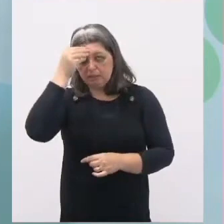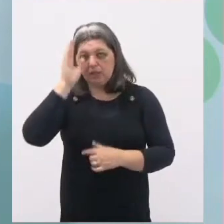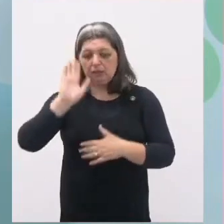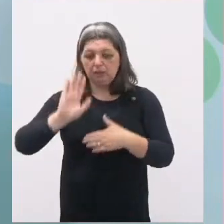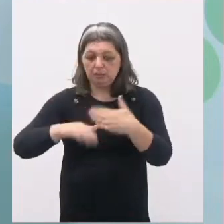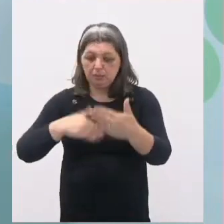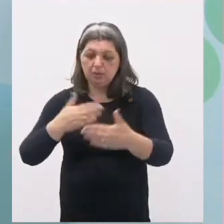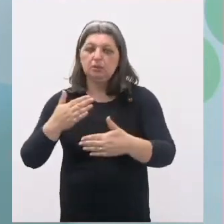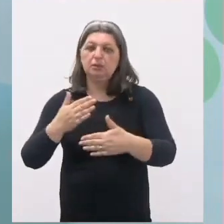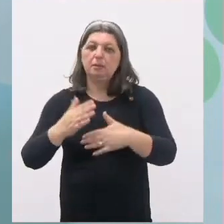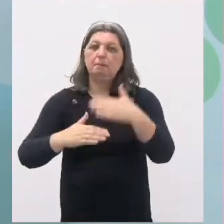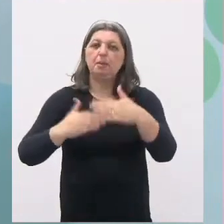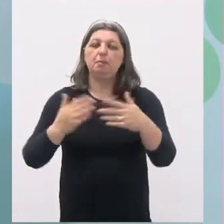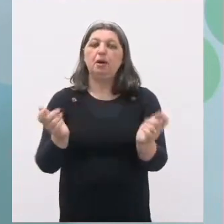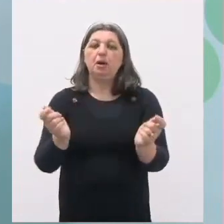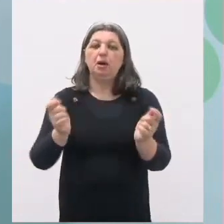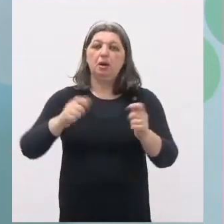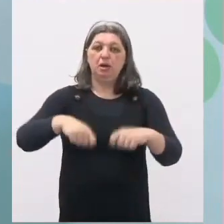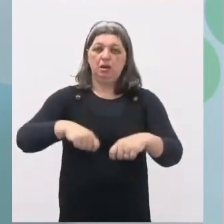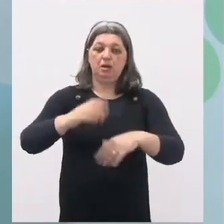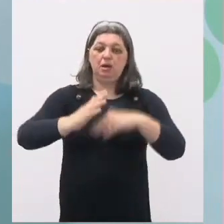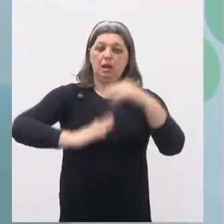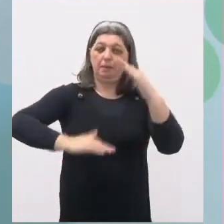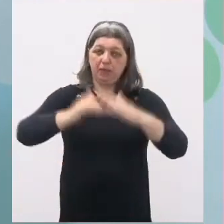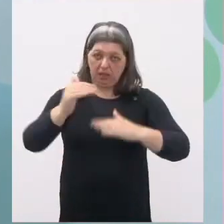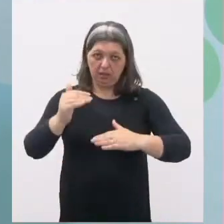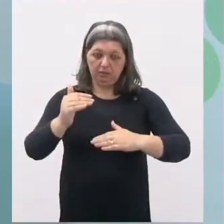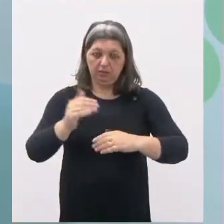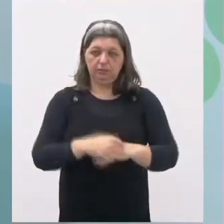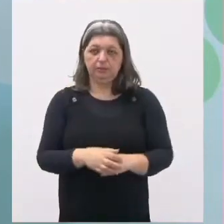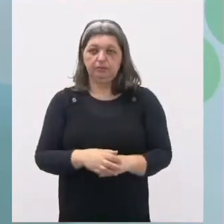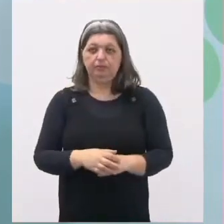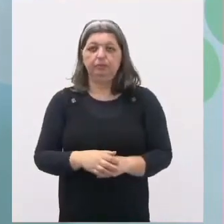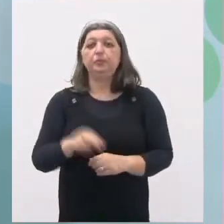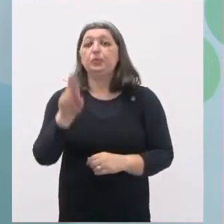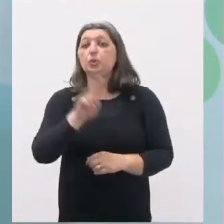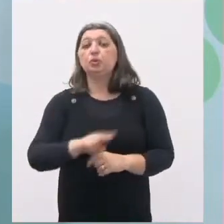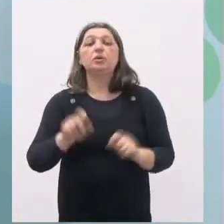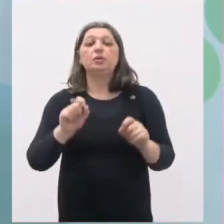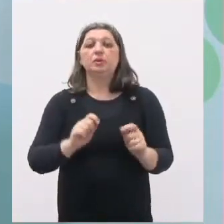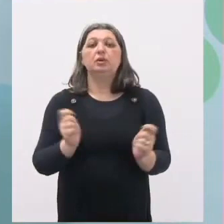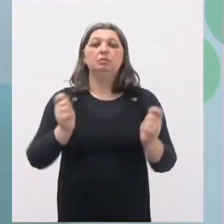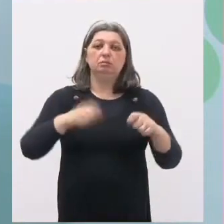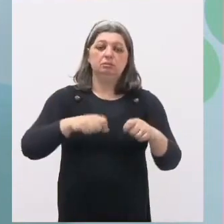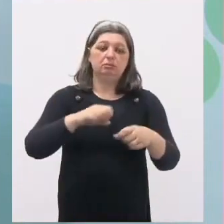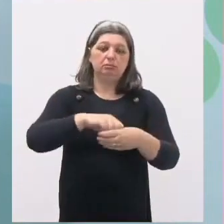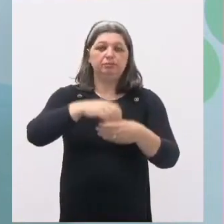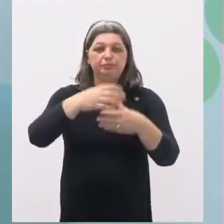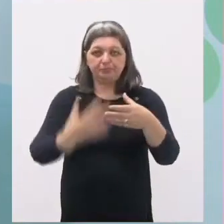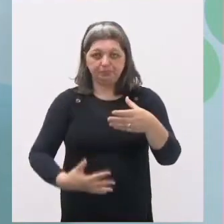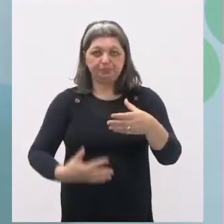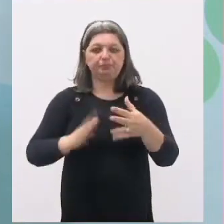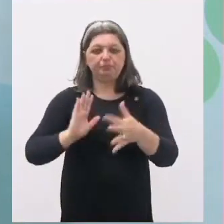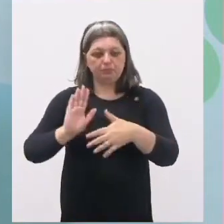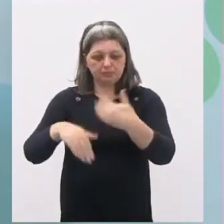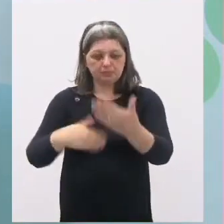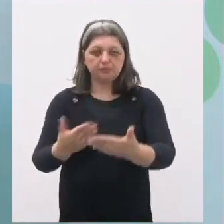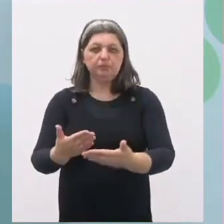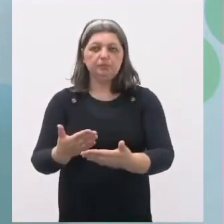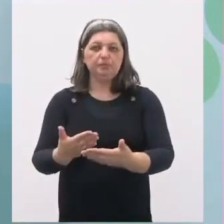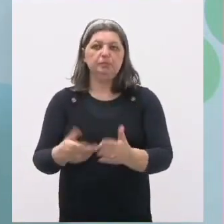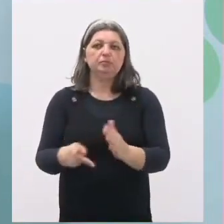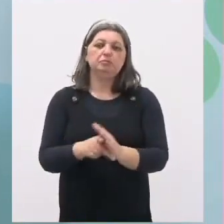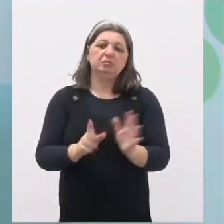ensino e habilidade, por meio de competências. Tá? Antes de você trabalhar com a questão de conteúdos, vamos desenvolver um conteúdo na